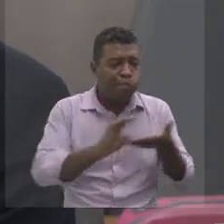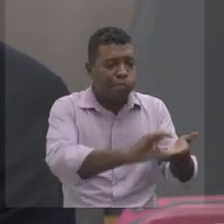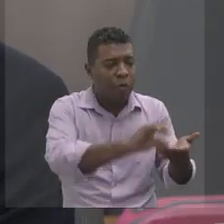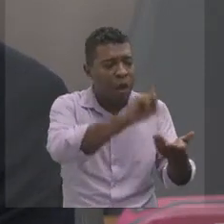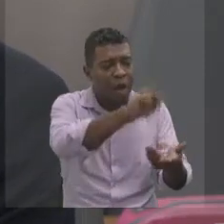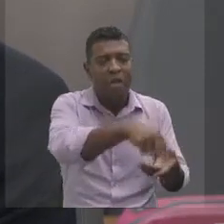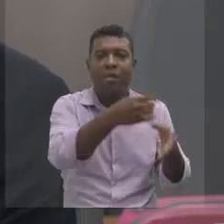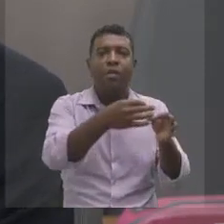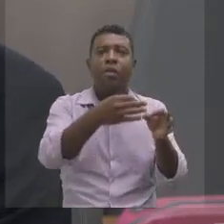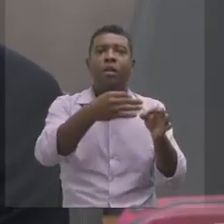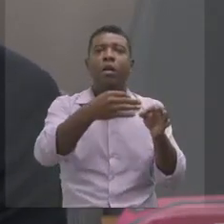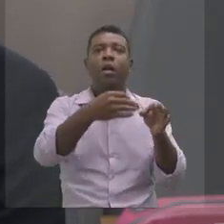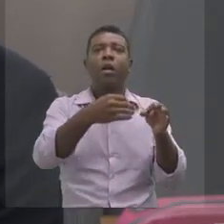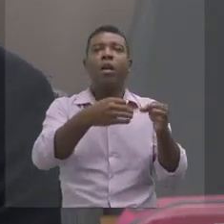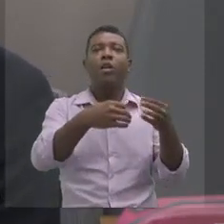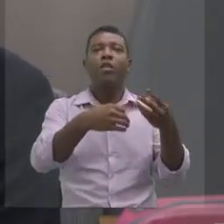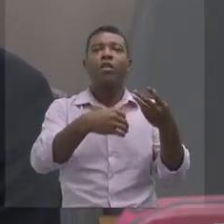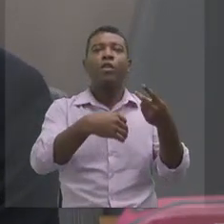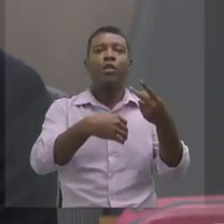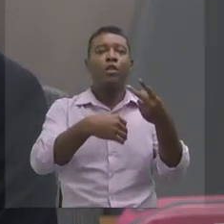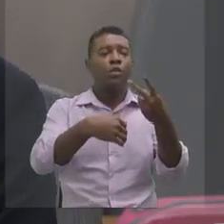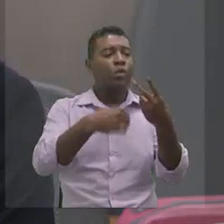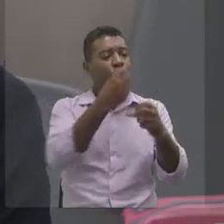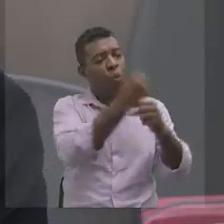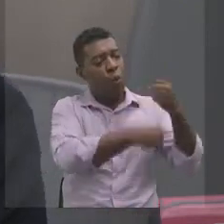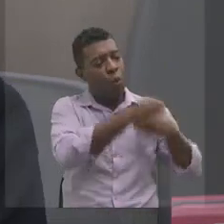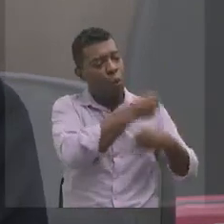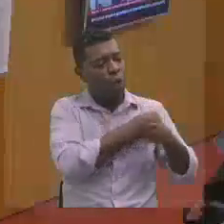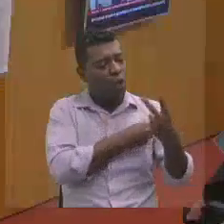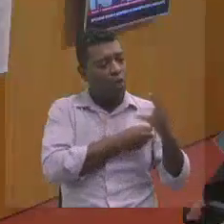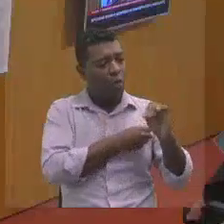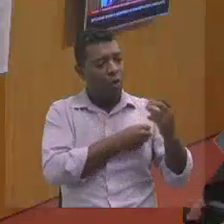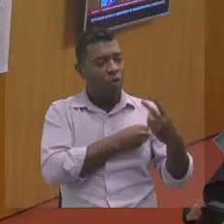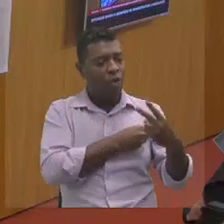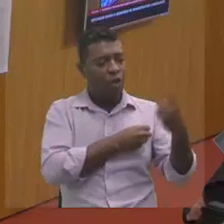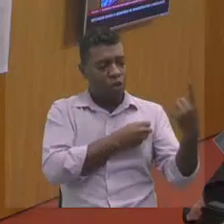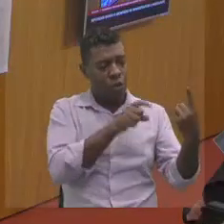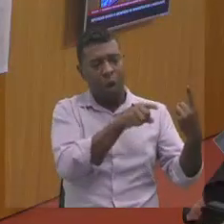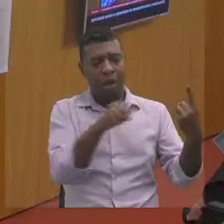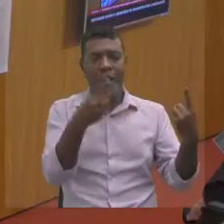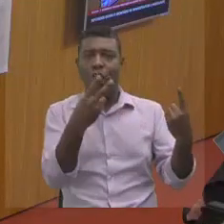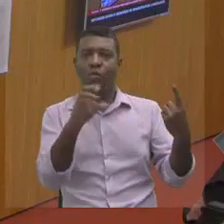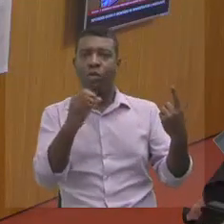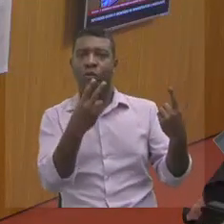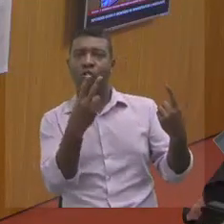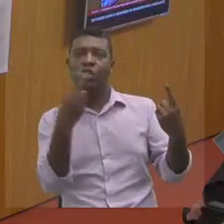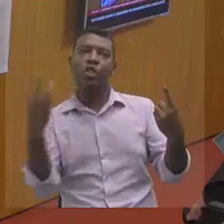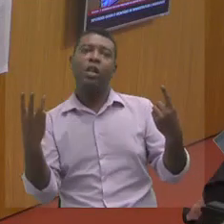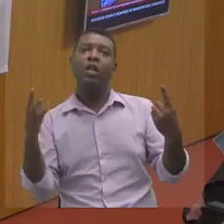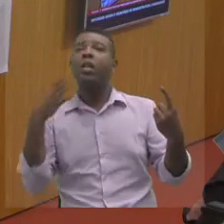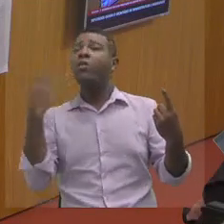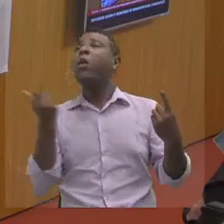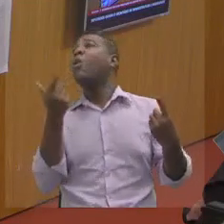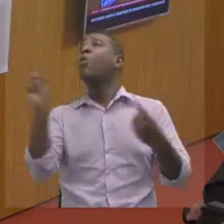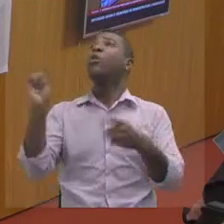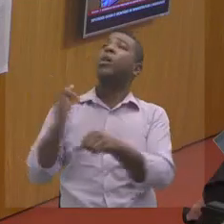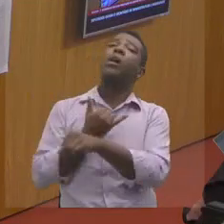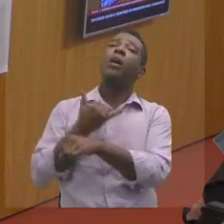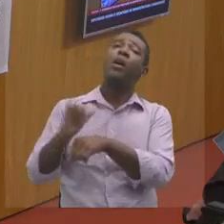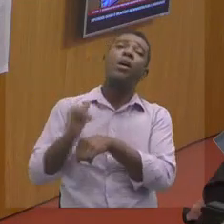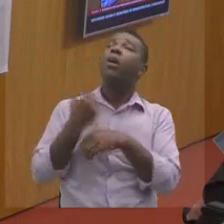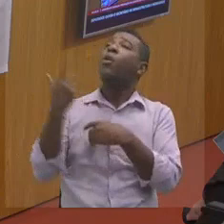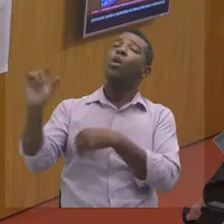monetária do período máximo 21 no máximo 23 Então não é que se falar então nos explica Quais são os outros instrumentos se tiver déficit